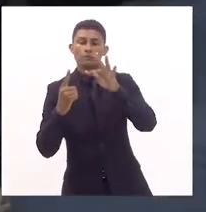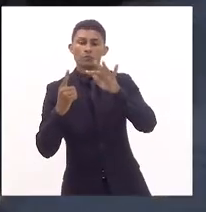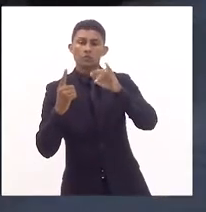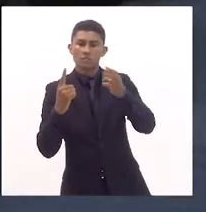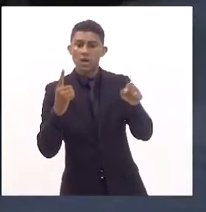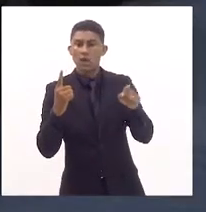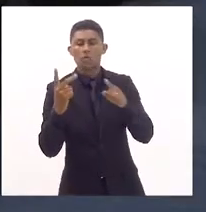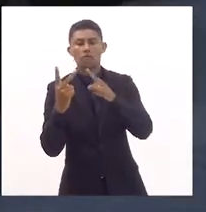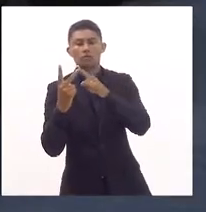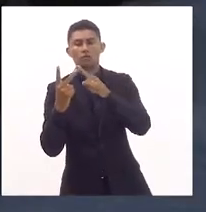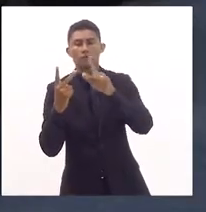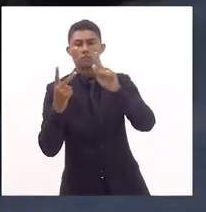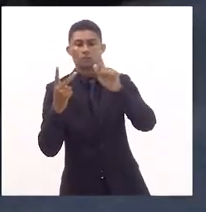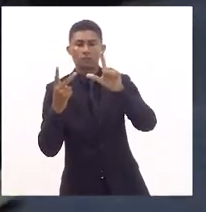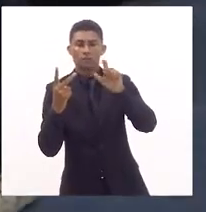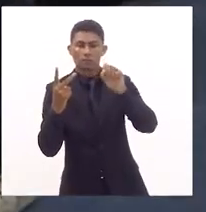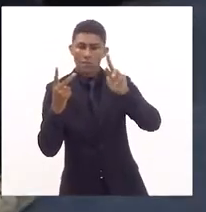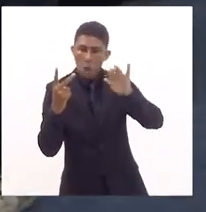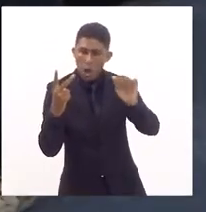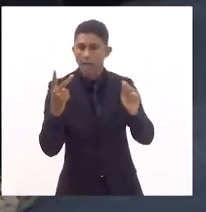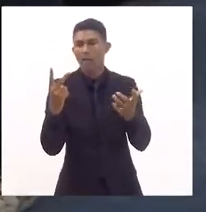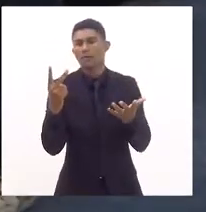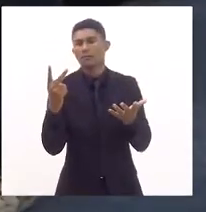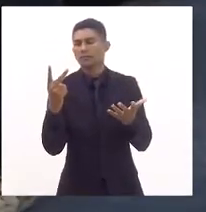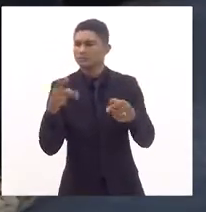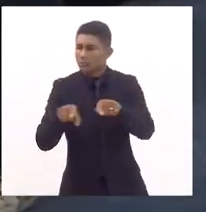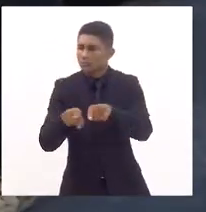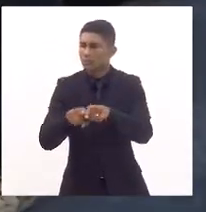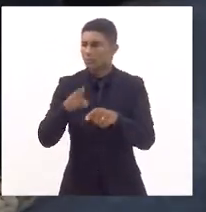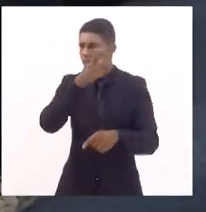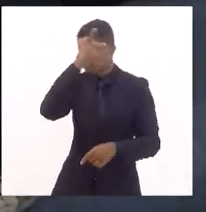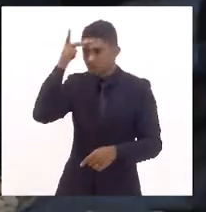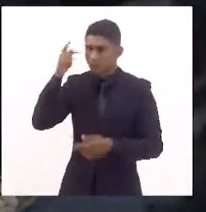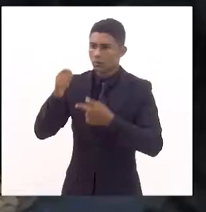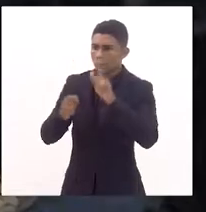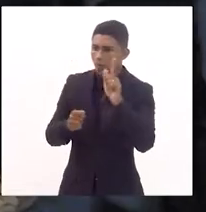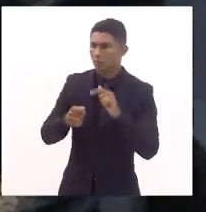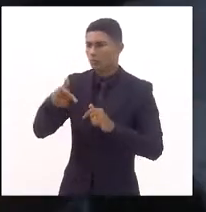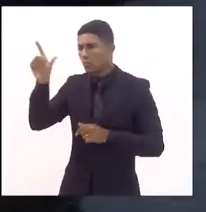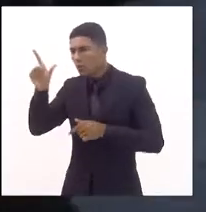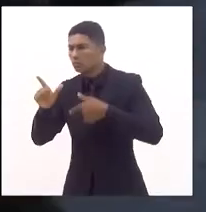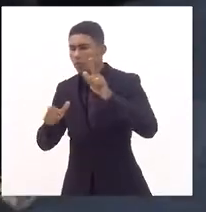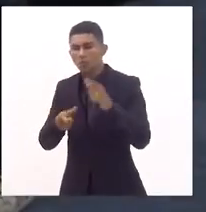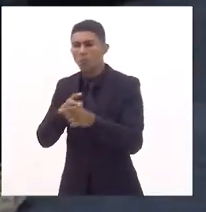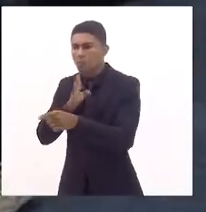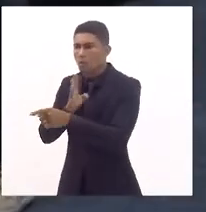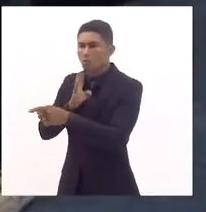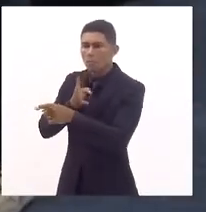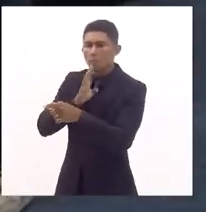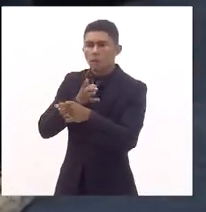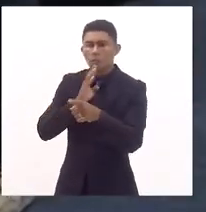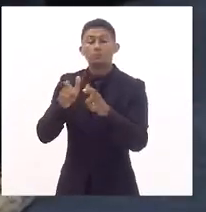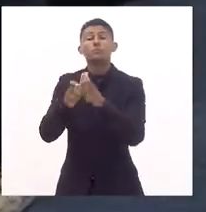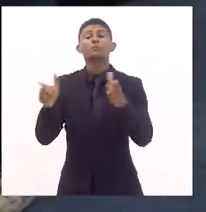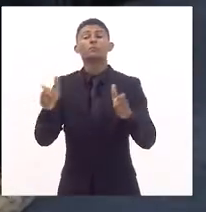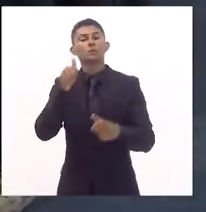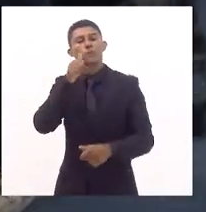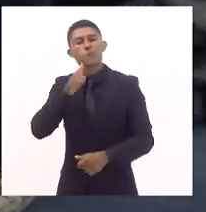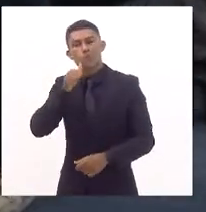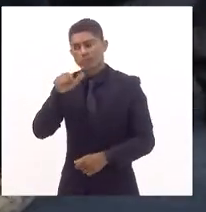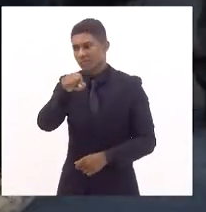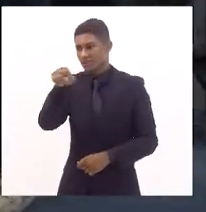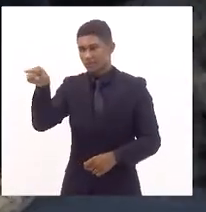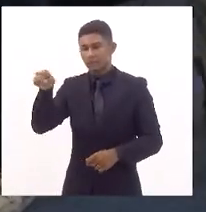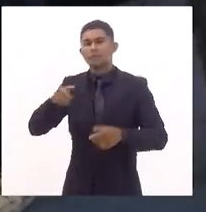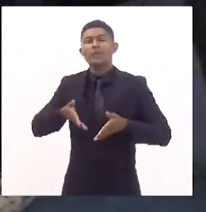Glória, e fomos conhecendo uma série de outros e outras companheiros, em sua maioria, mulheres que nasceram